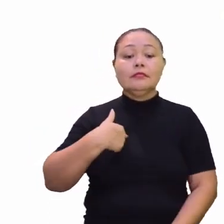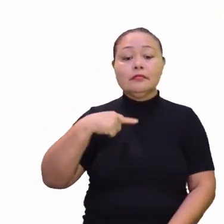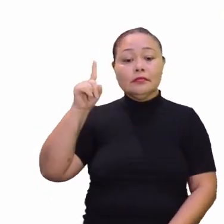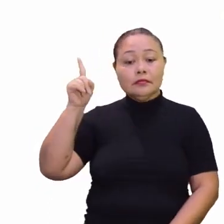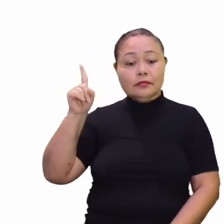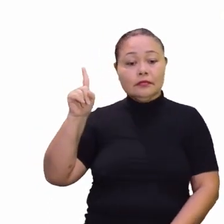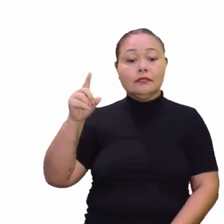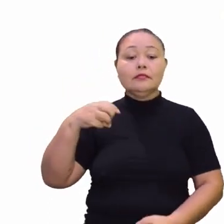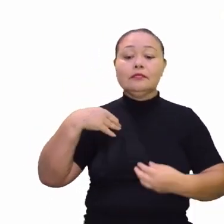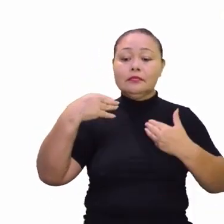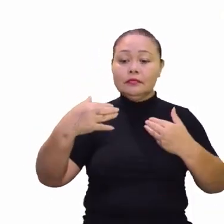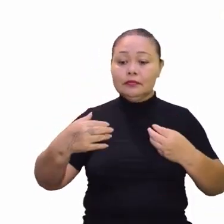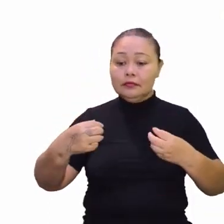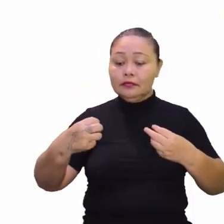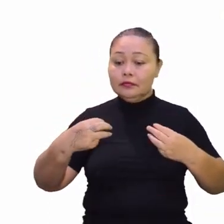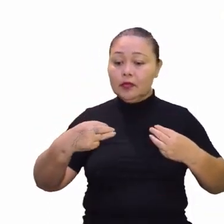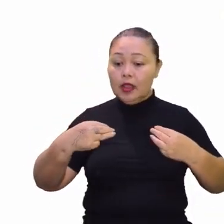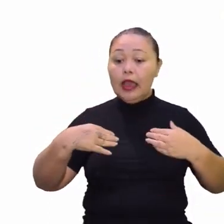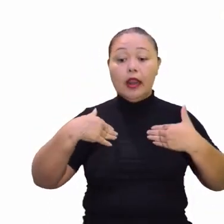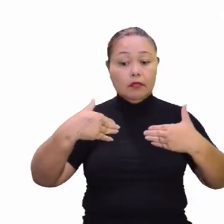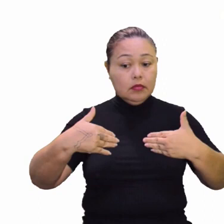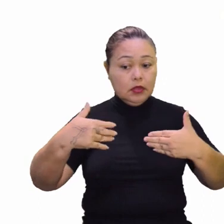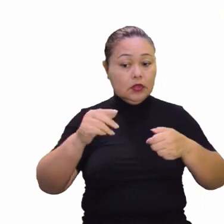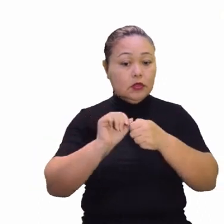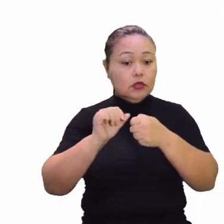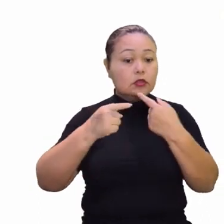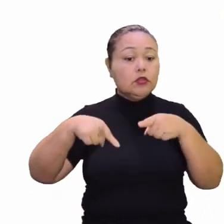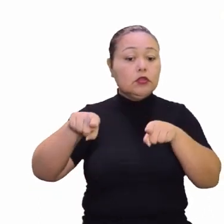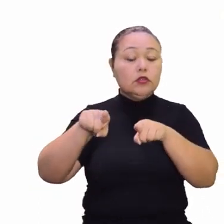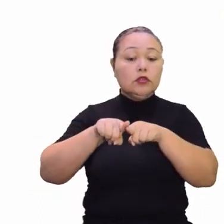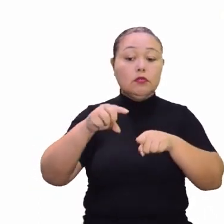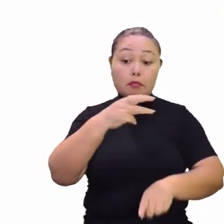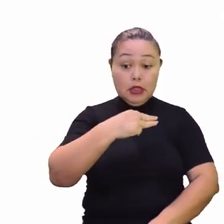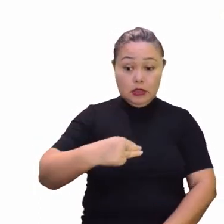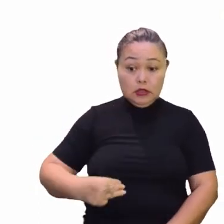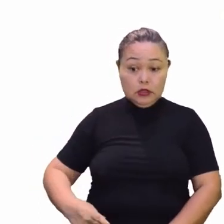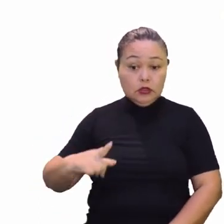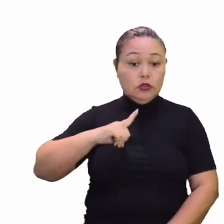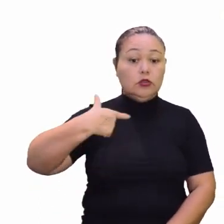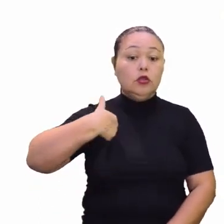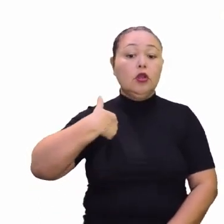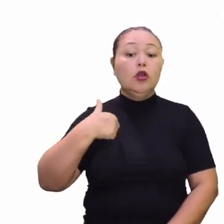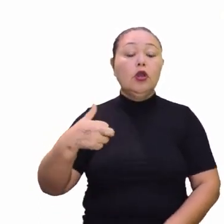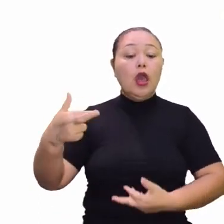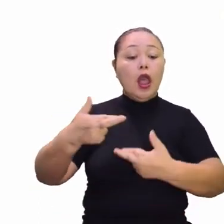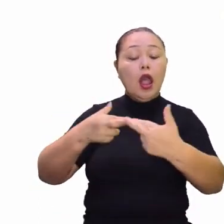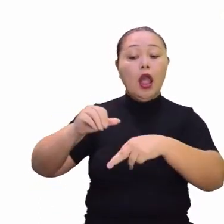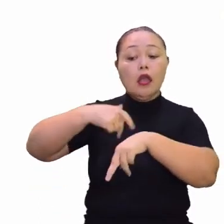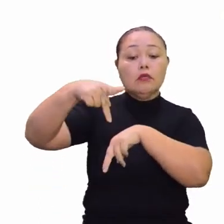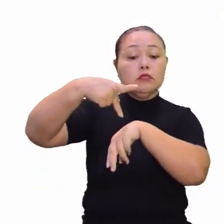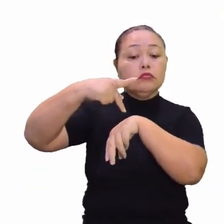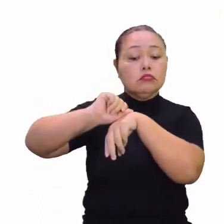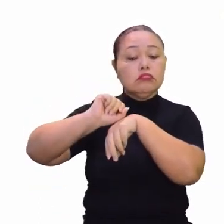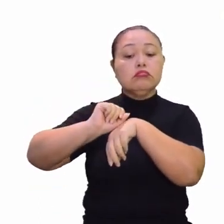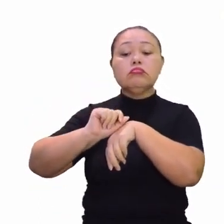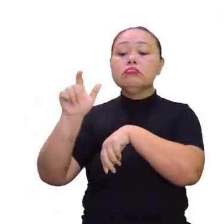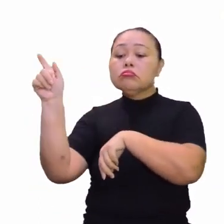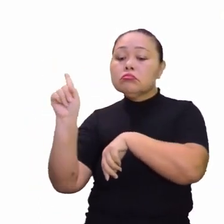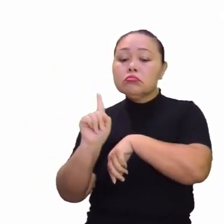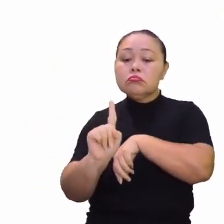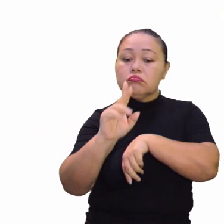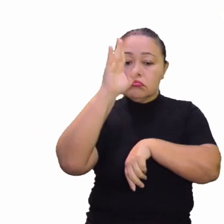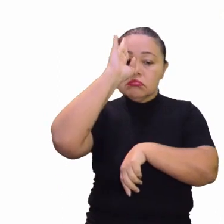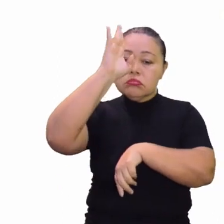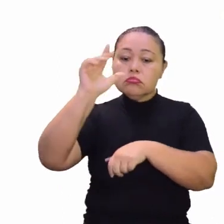era o ministro das Relações Exteriores, ele foi um dos personagens principais nesse acordo diplomático que